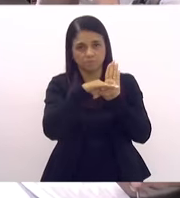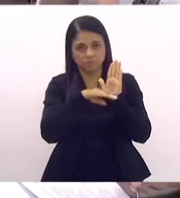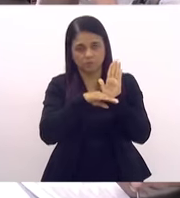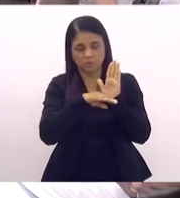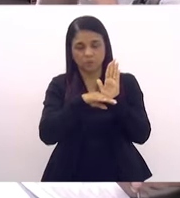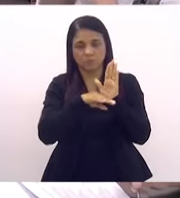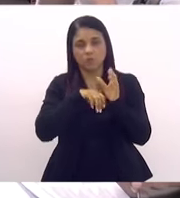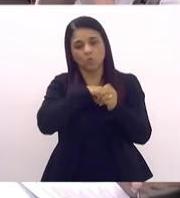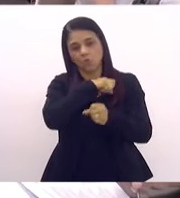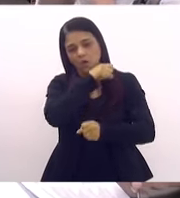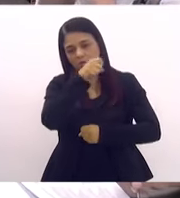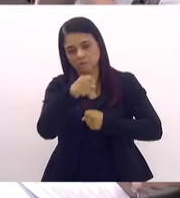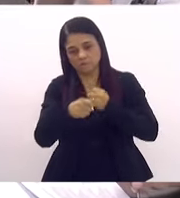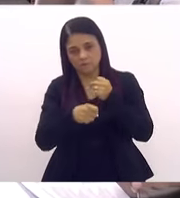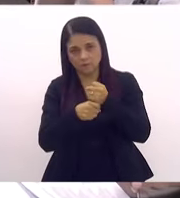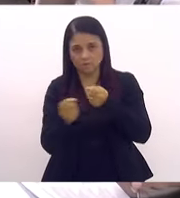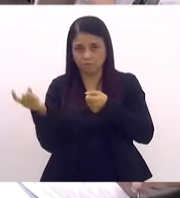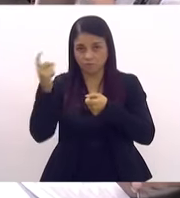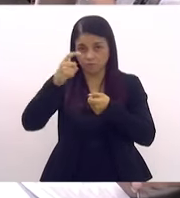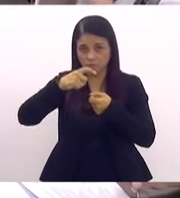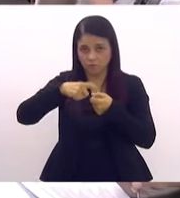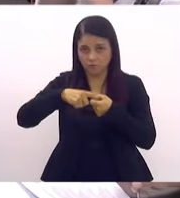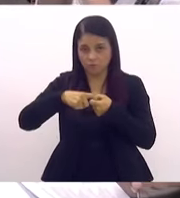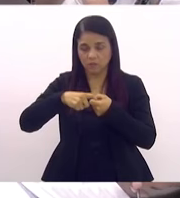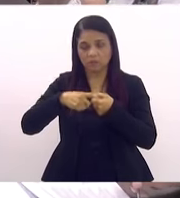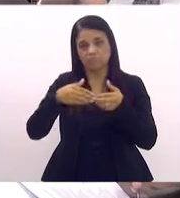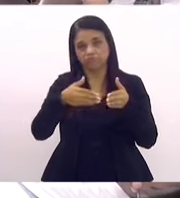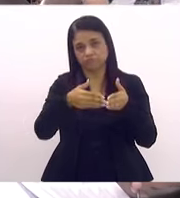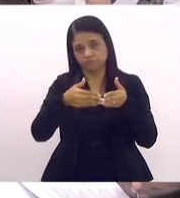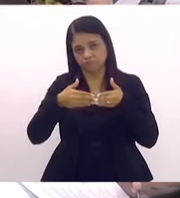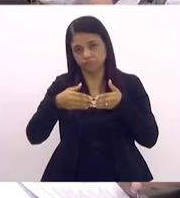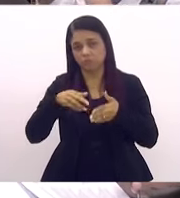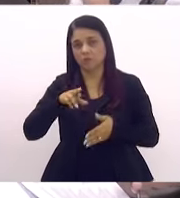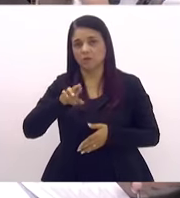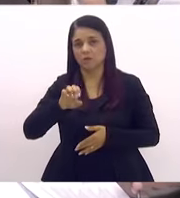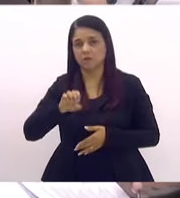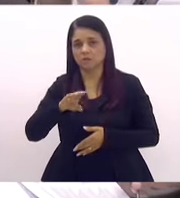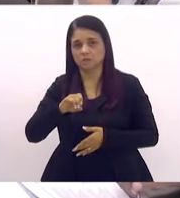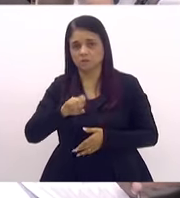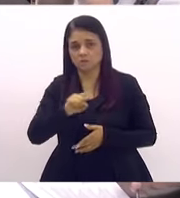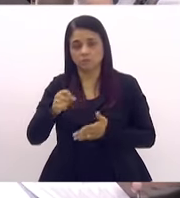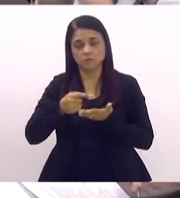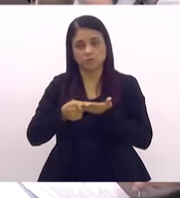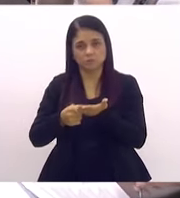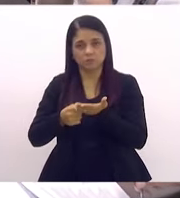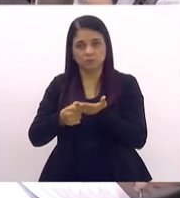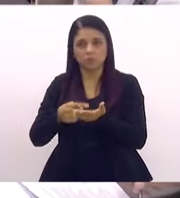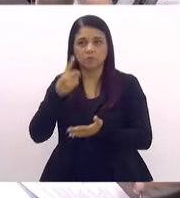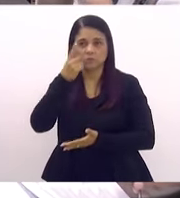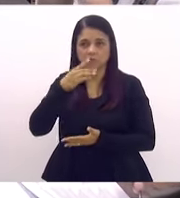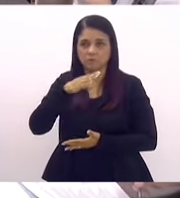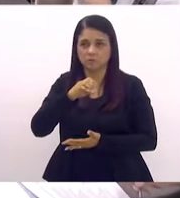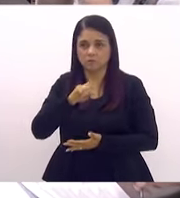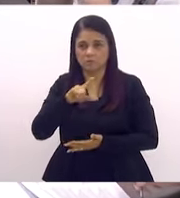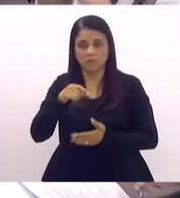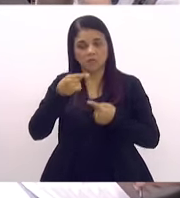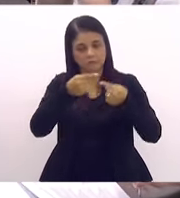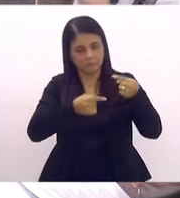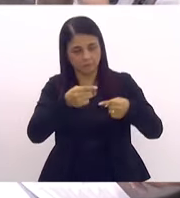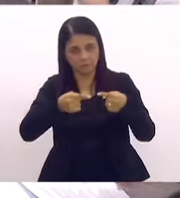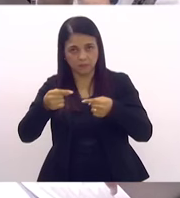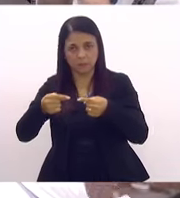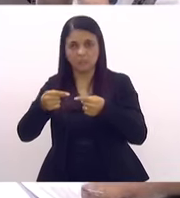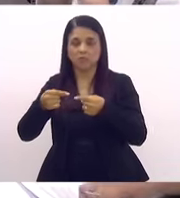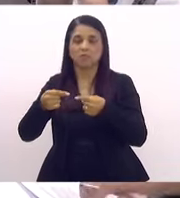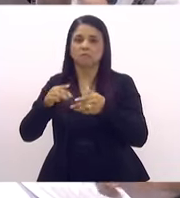tão logo retornemos do recesso. E firmar o compromisso com a deputada Célia aqui de debater e, conforme for,